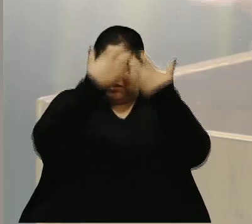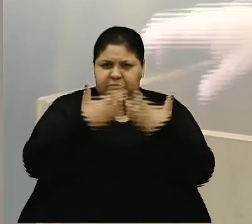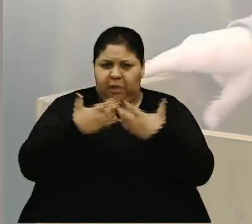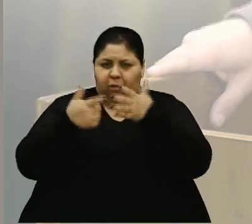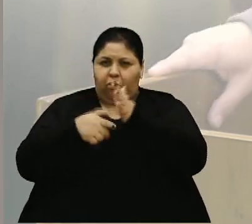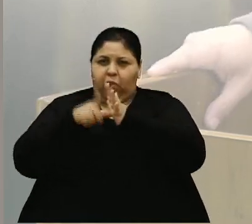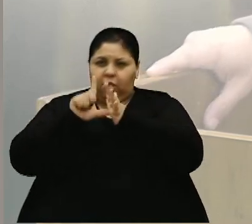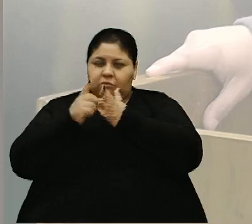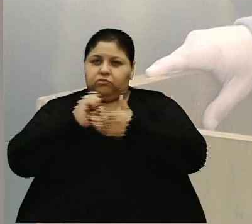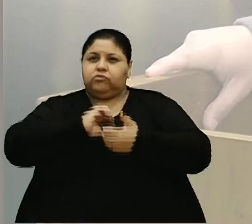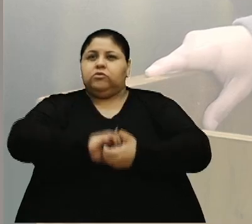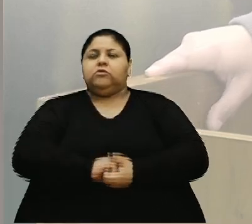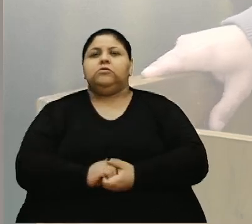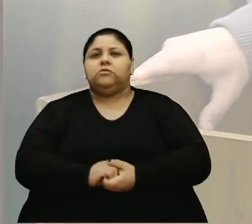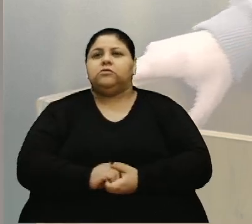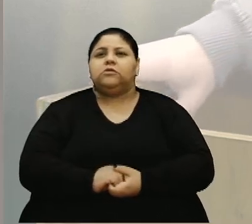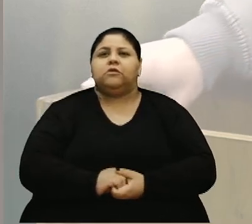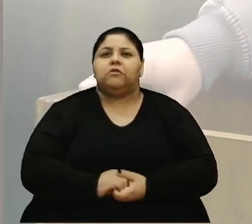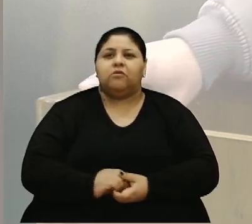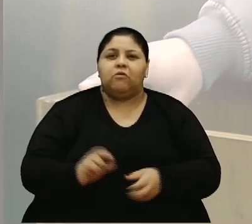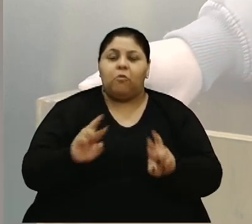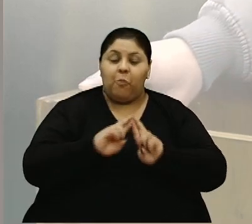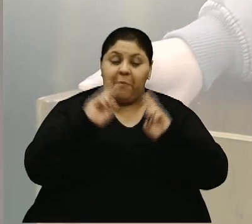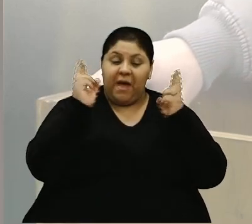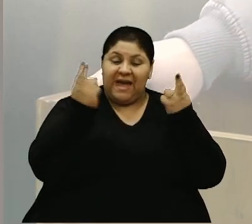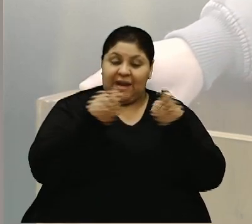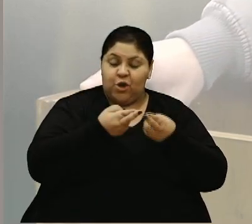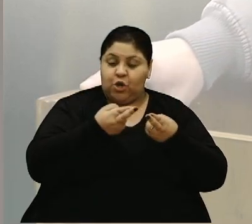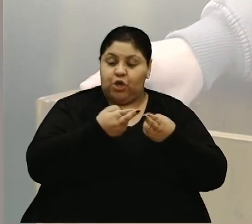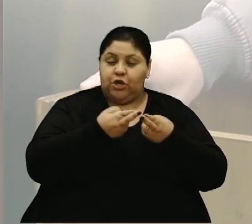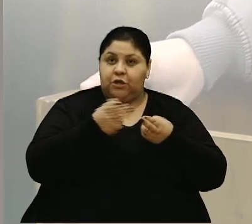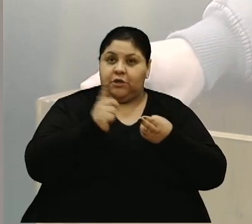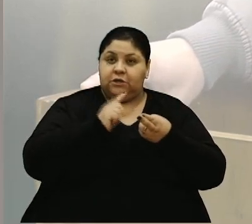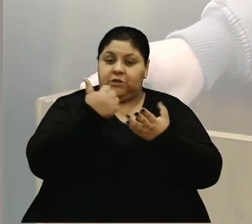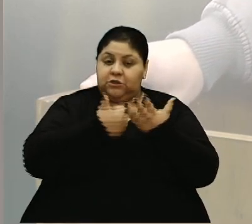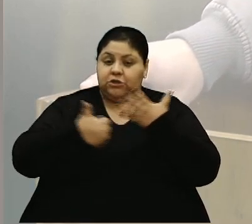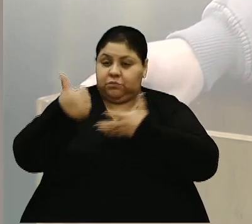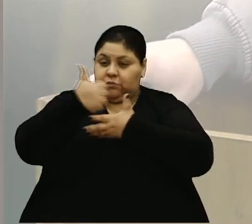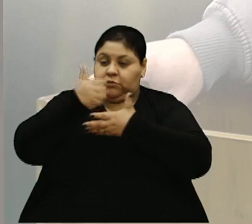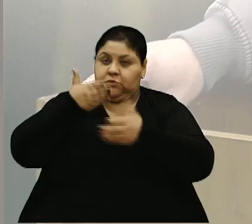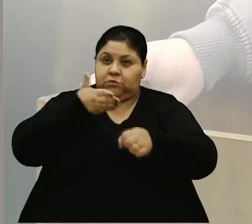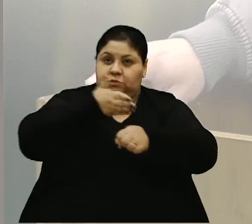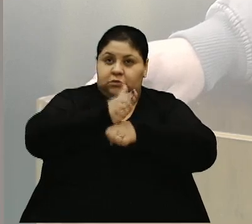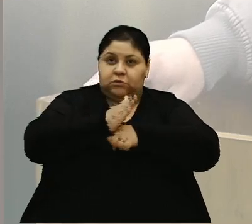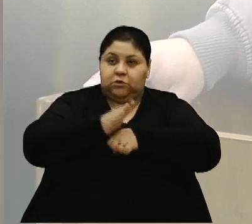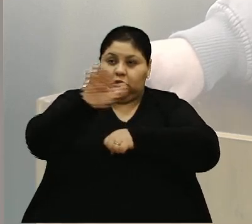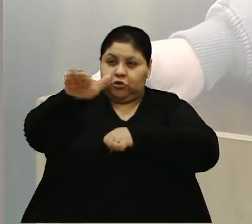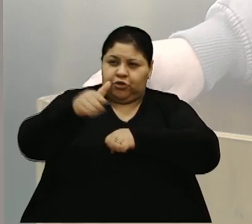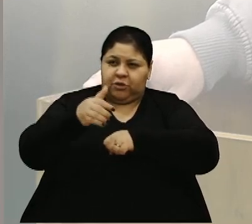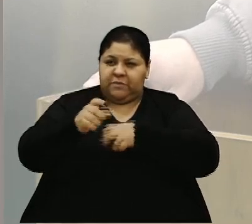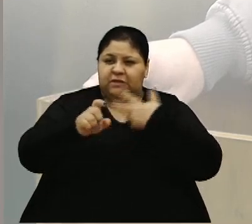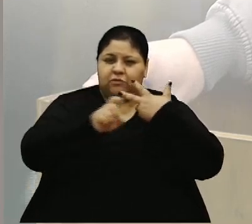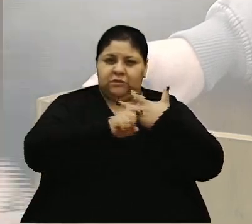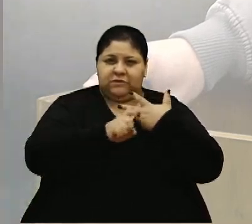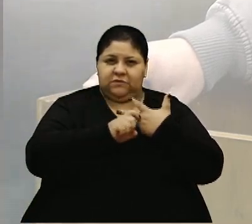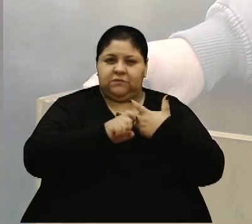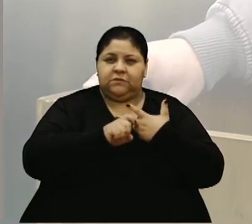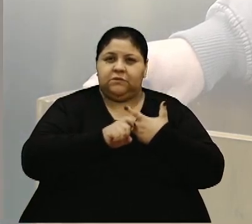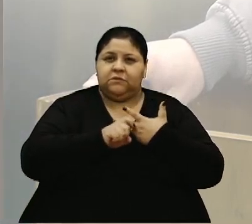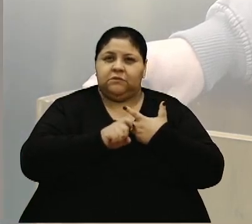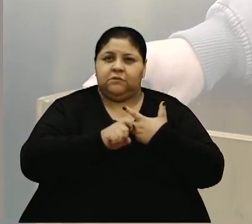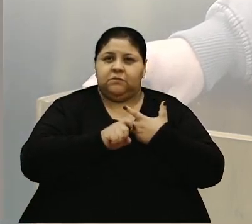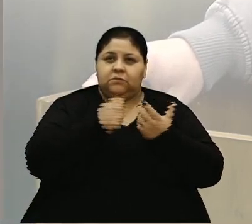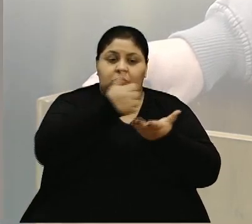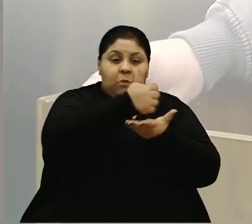anteriormente. Em uma reunião que tive o privilégio de participar a convite do Executivo, com a base